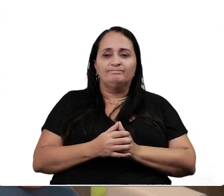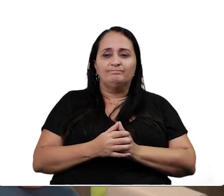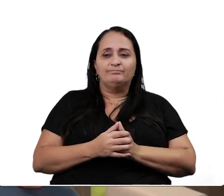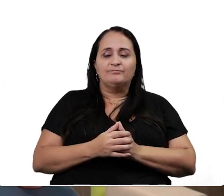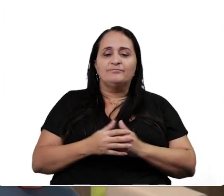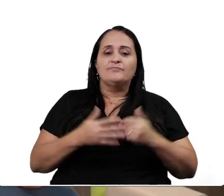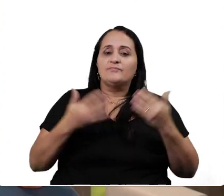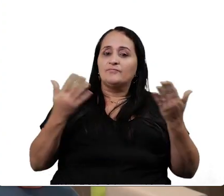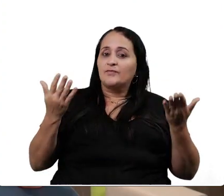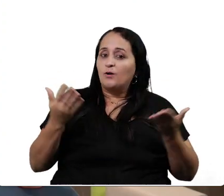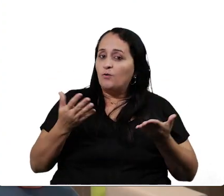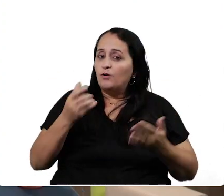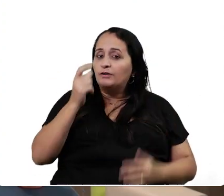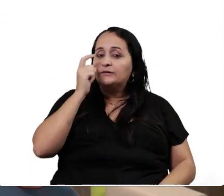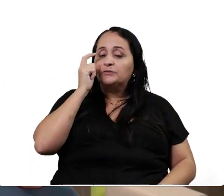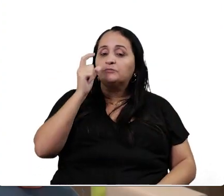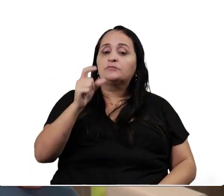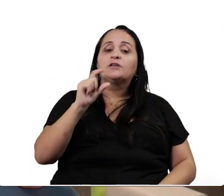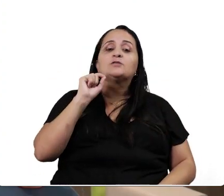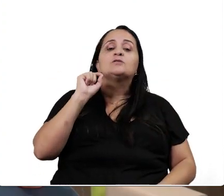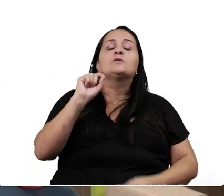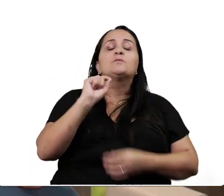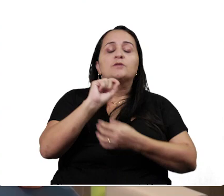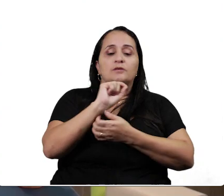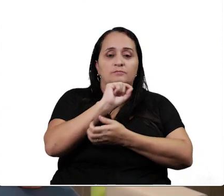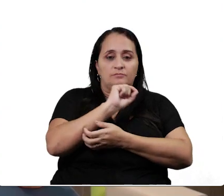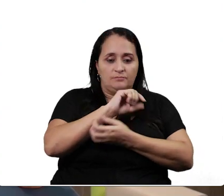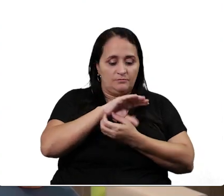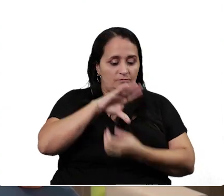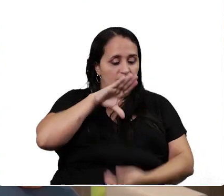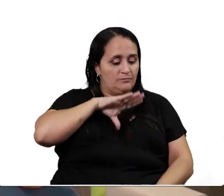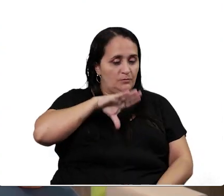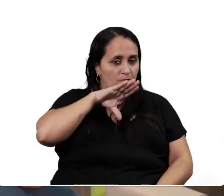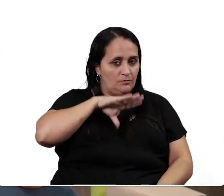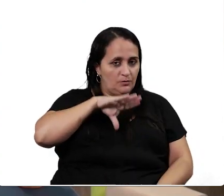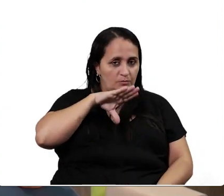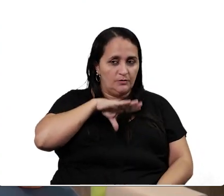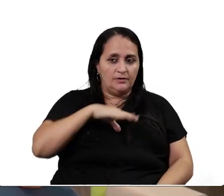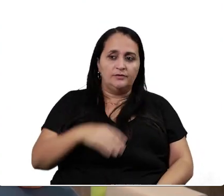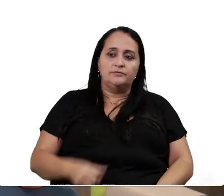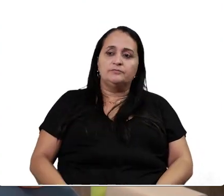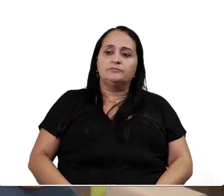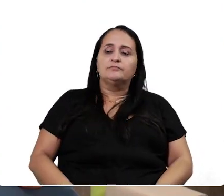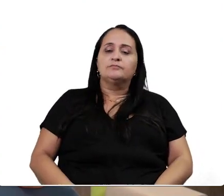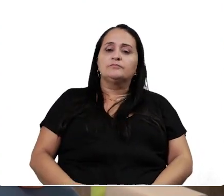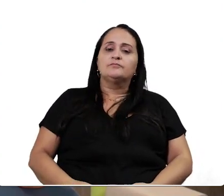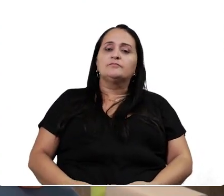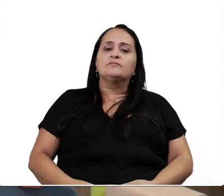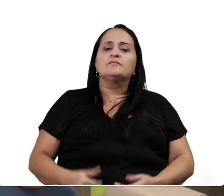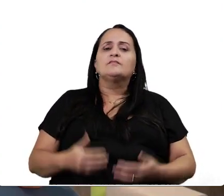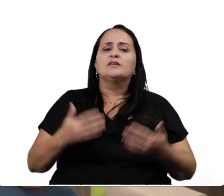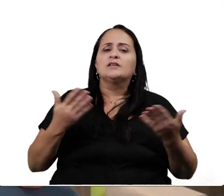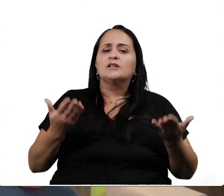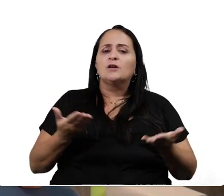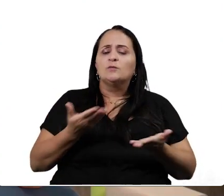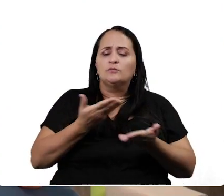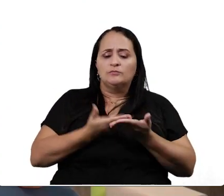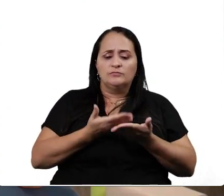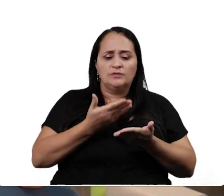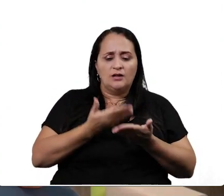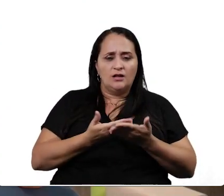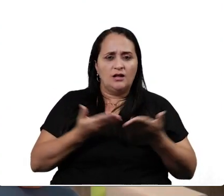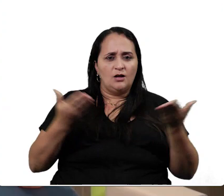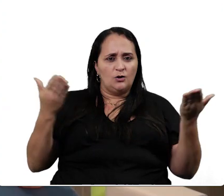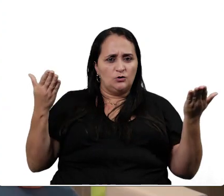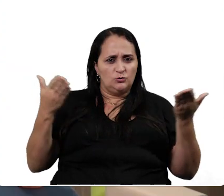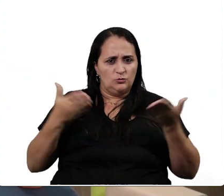blá, vamos para o que interessa, que são as questões de português. Então, como eu disse, na aula de